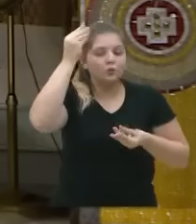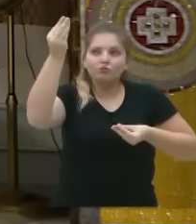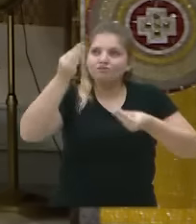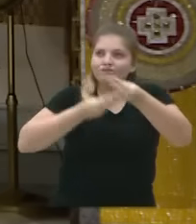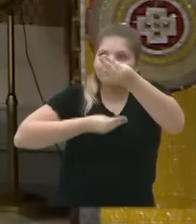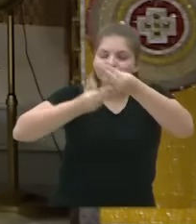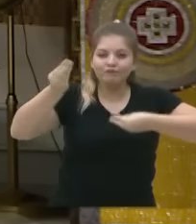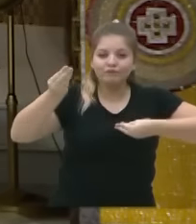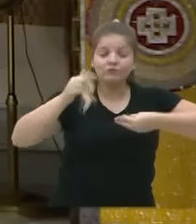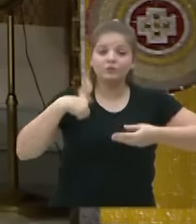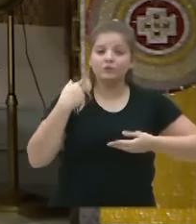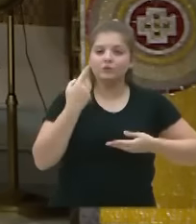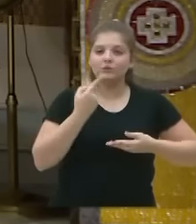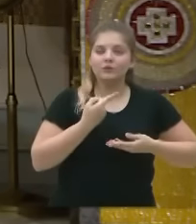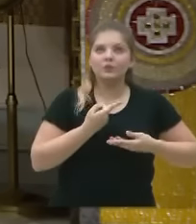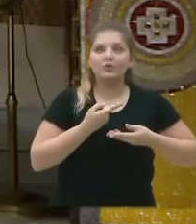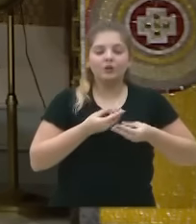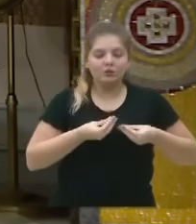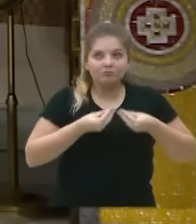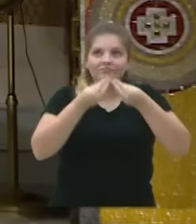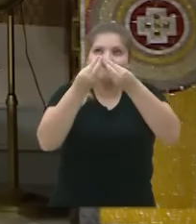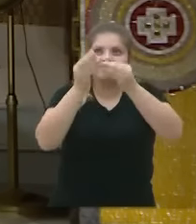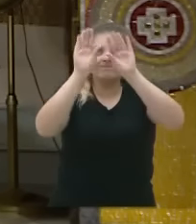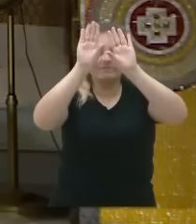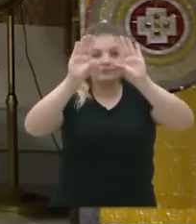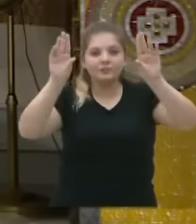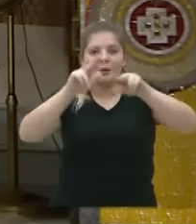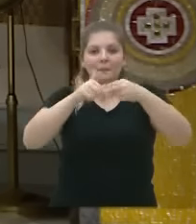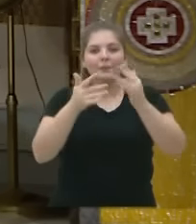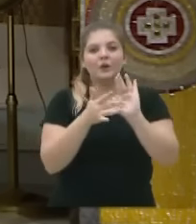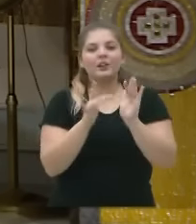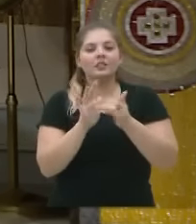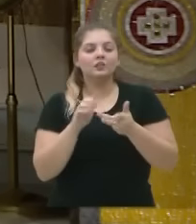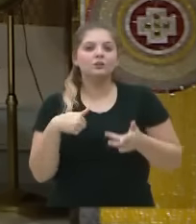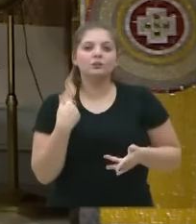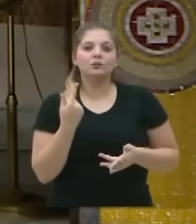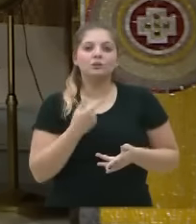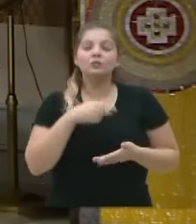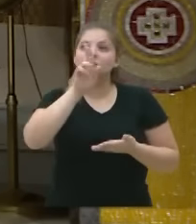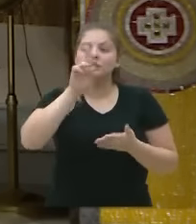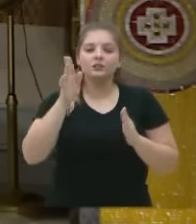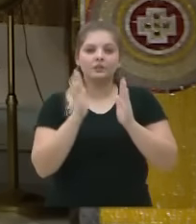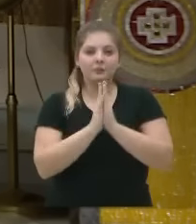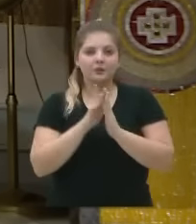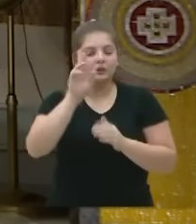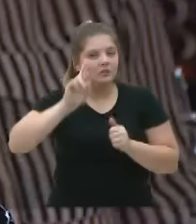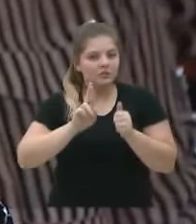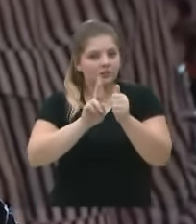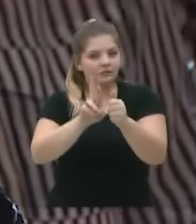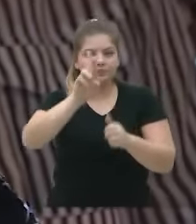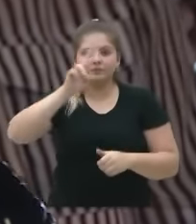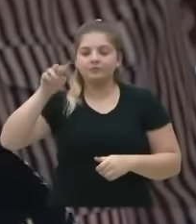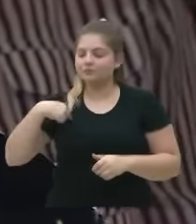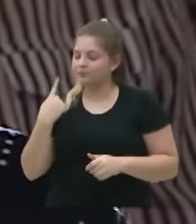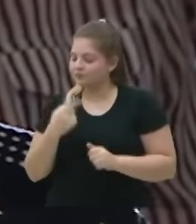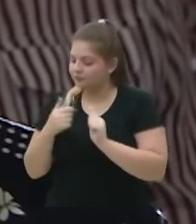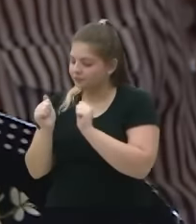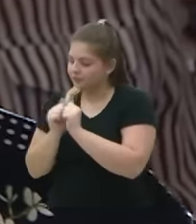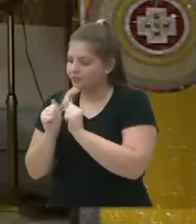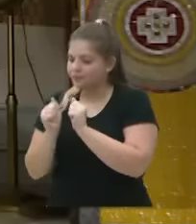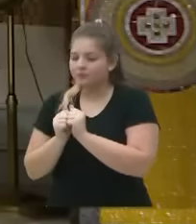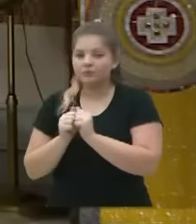sejamos elevados às realidades do céu, por Cristo Senhor nosso. Amém. O Senhor esteja convosco. Ele está no